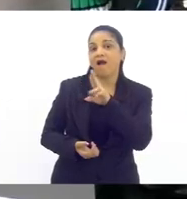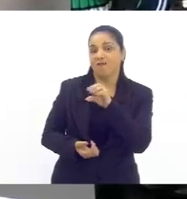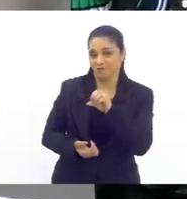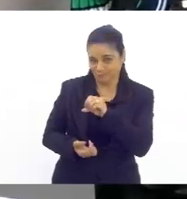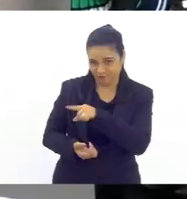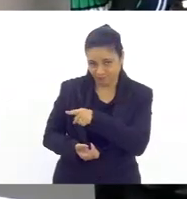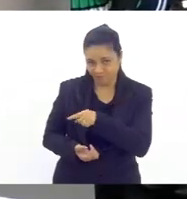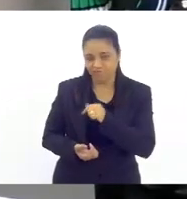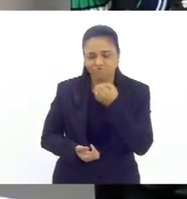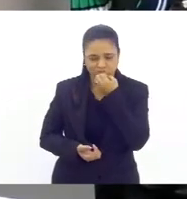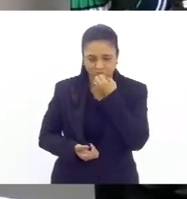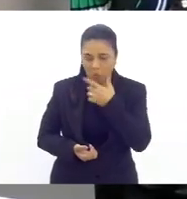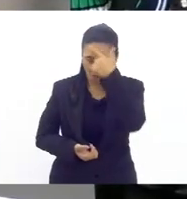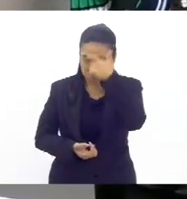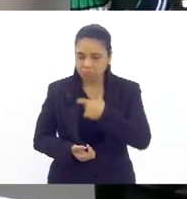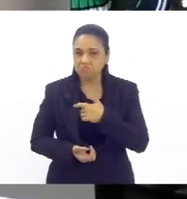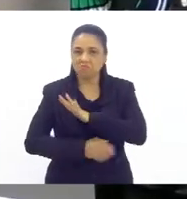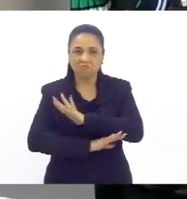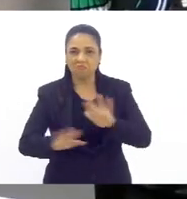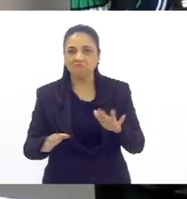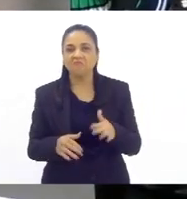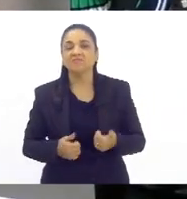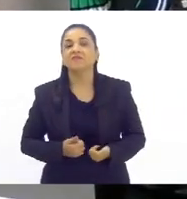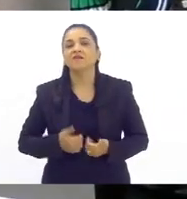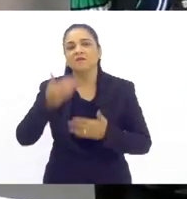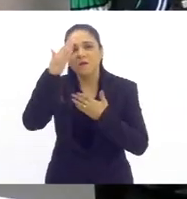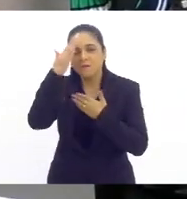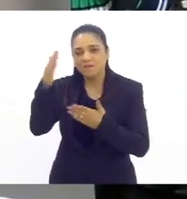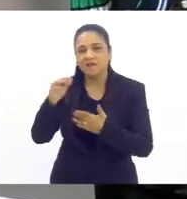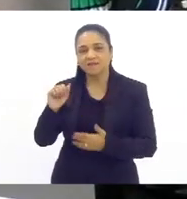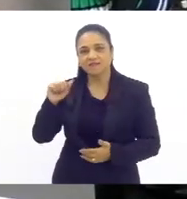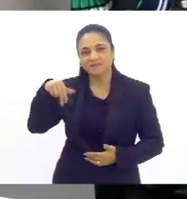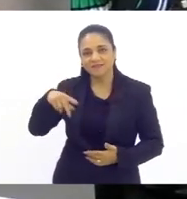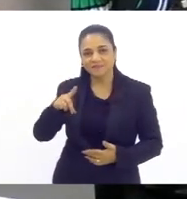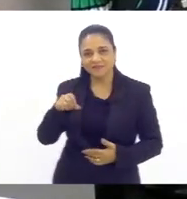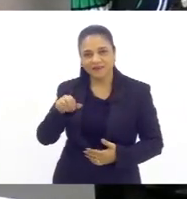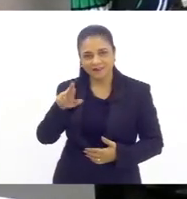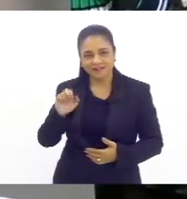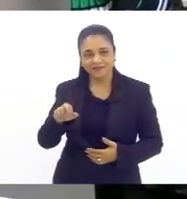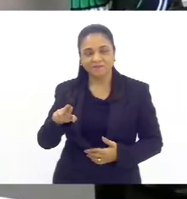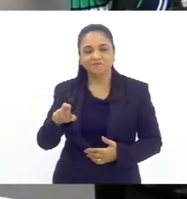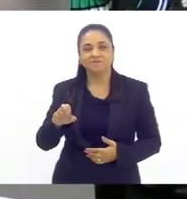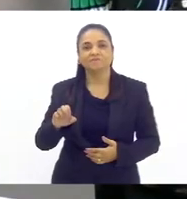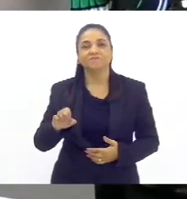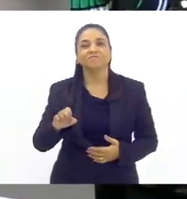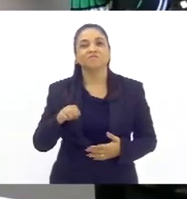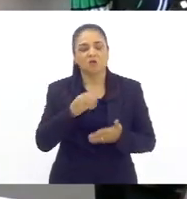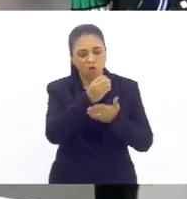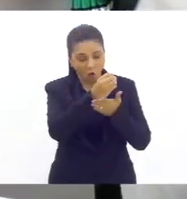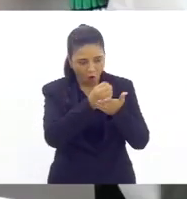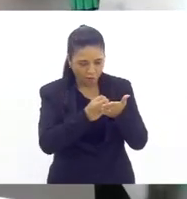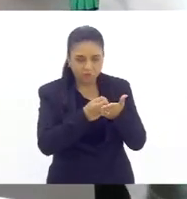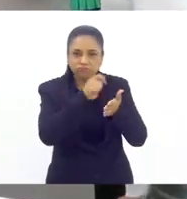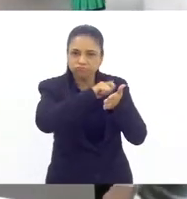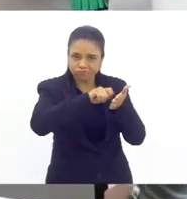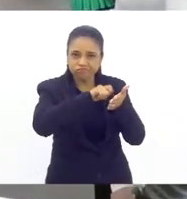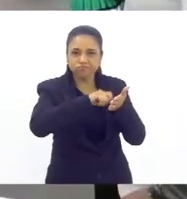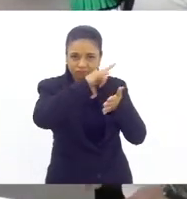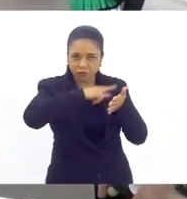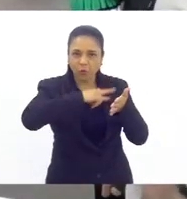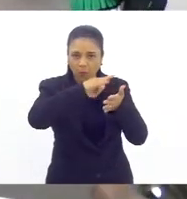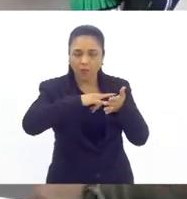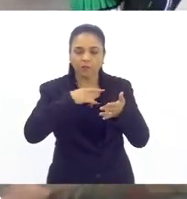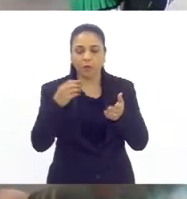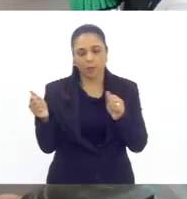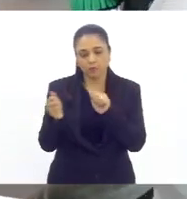boa vamos Obrigado André continua em grande forma vamos fazer o Ofício eu e o professor Josemar vamos